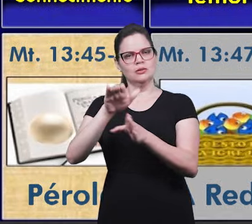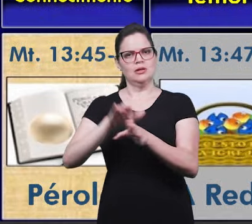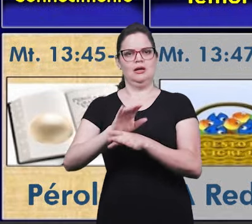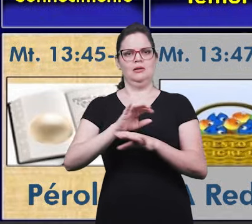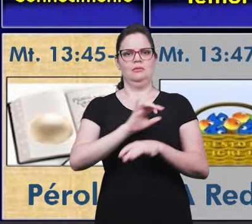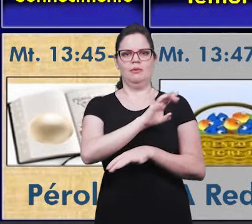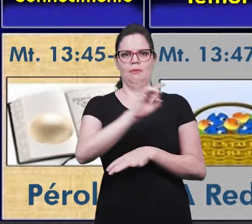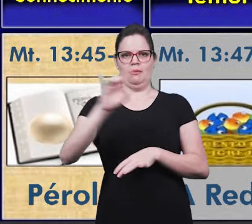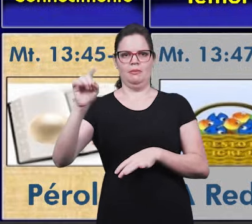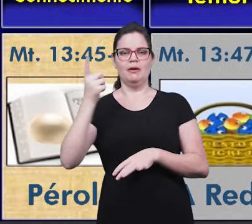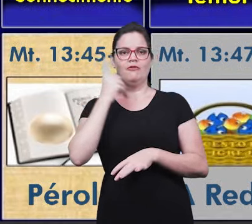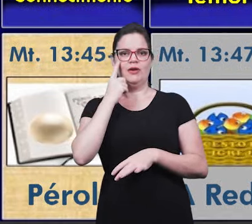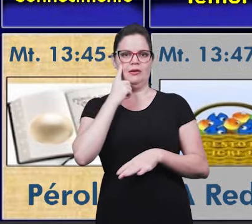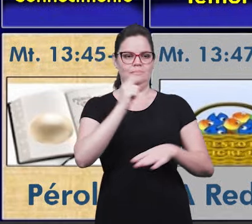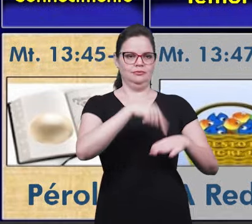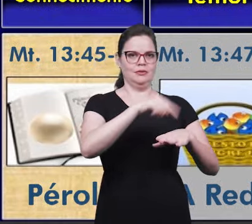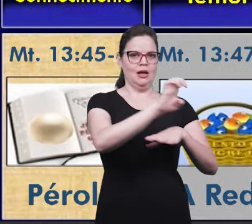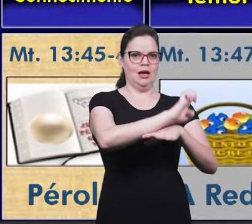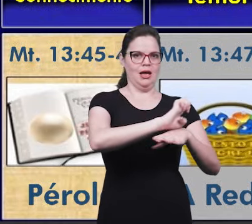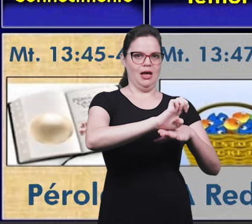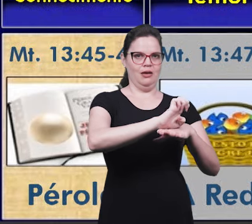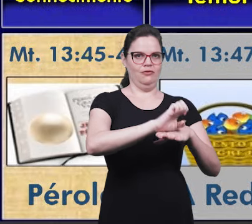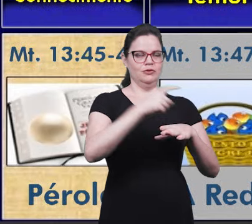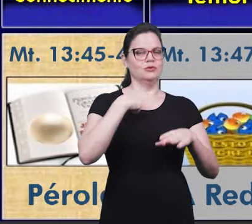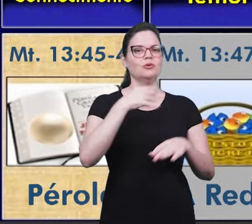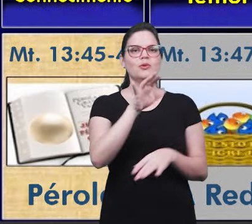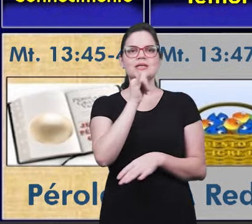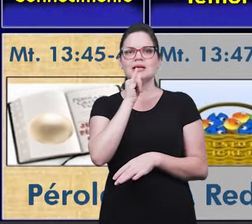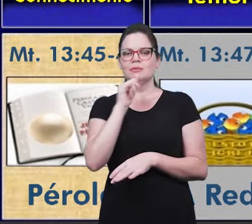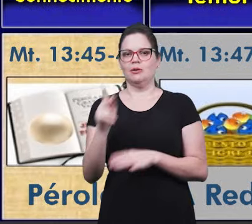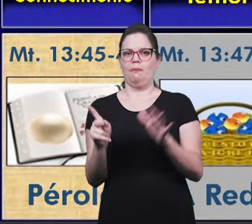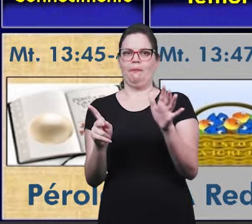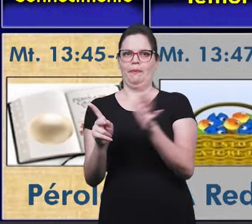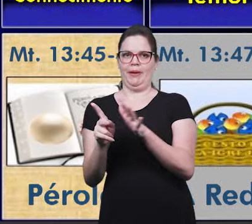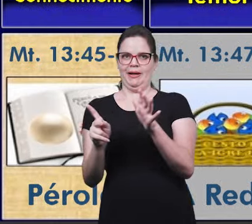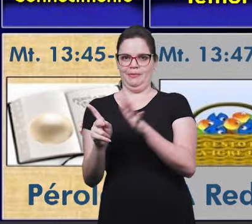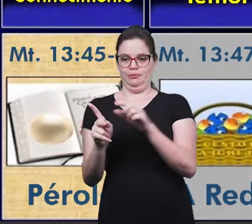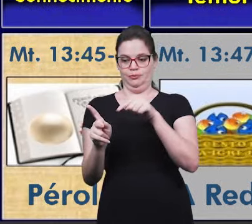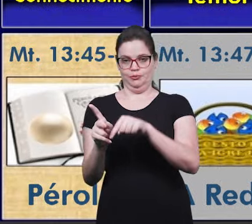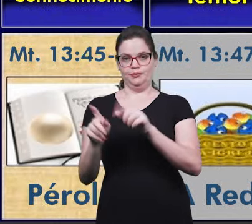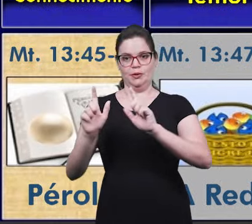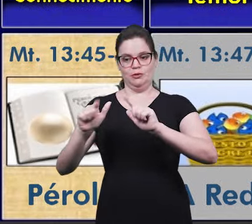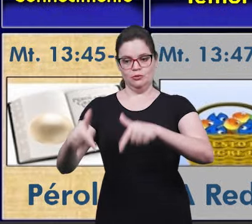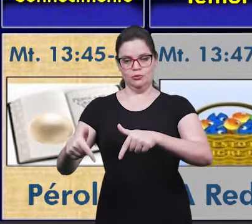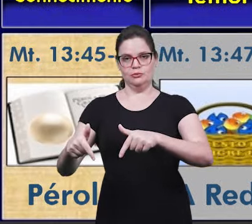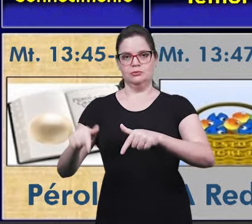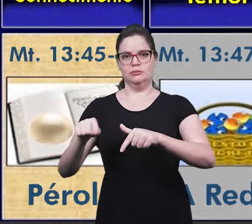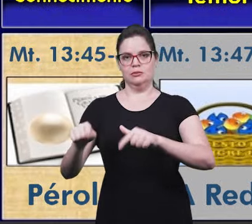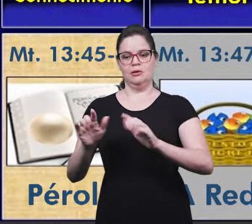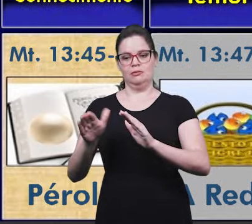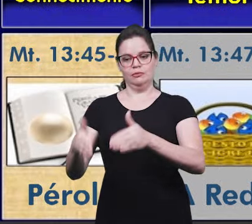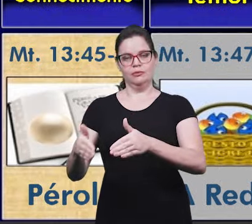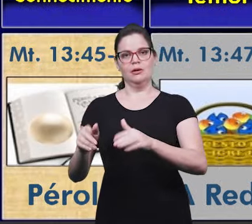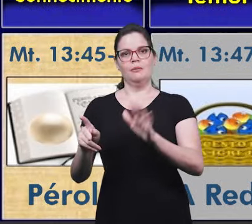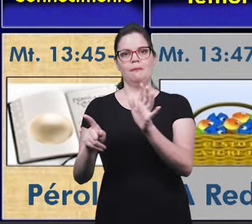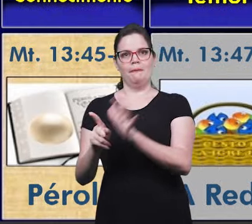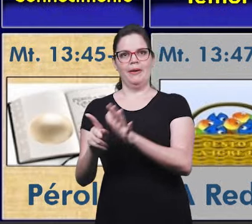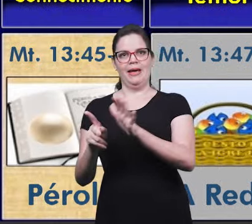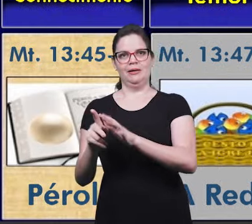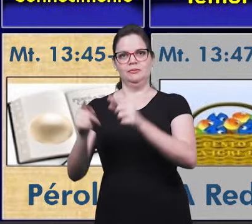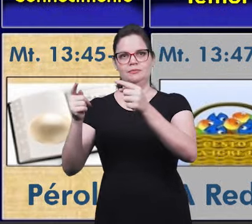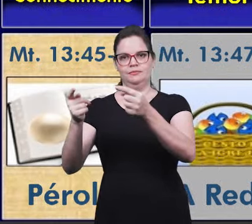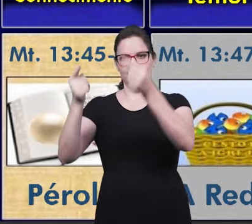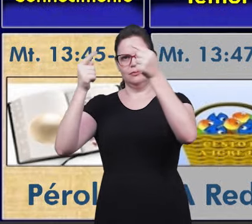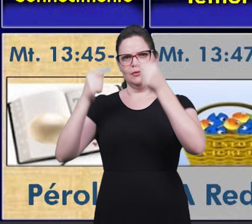uma igreja. Então, por exemplo, nós temos a igreja de Pérgamo que estamos estudando agora. Pérgamo, embaixo, casamento